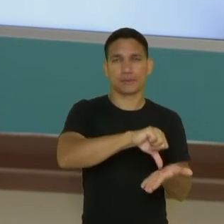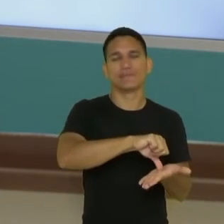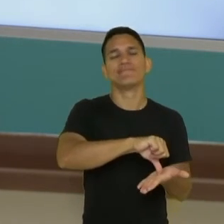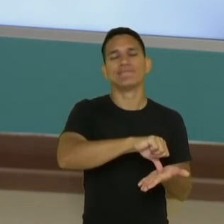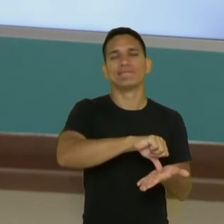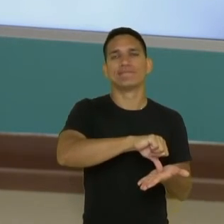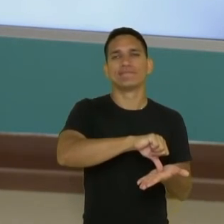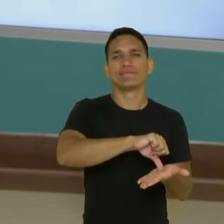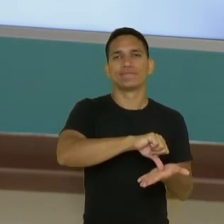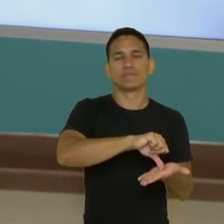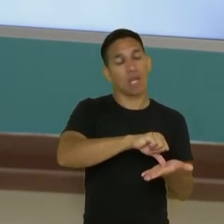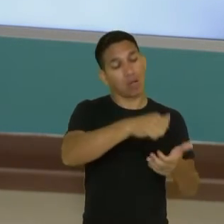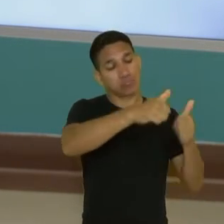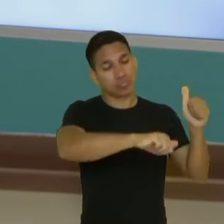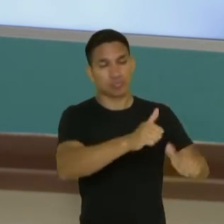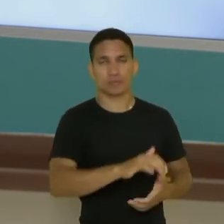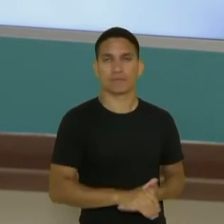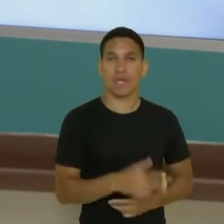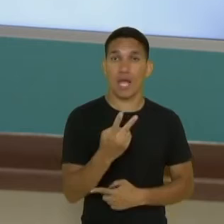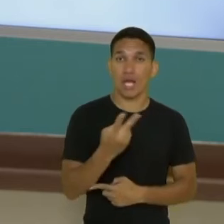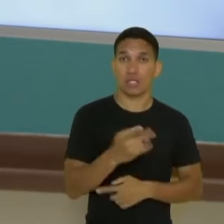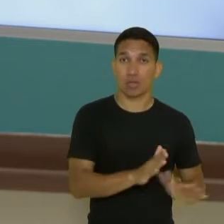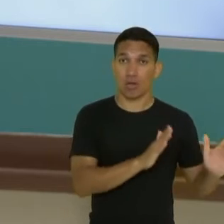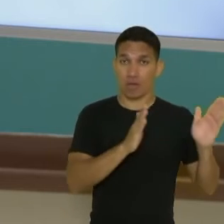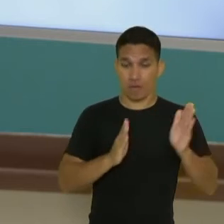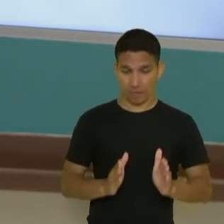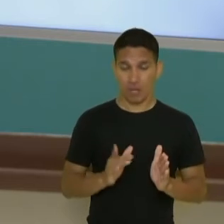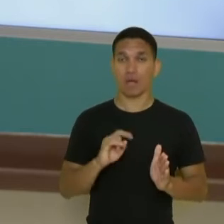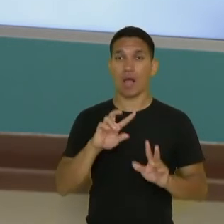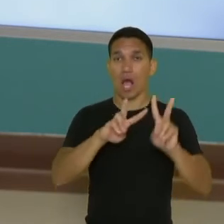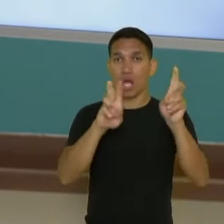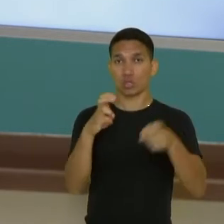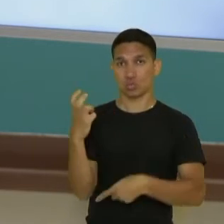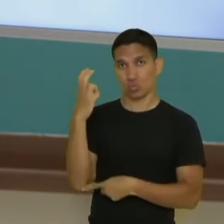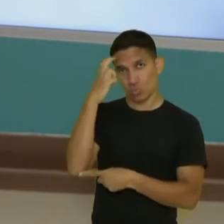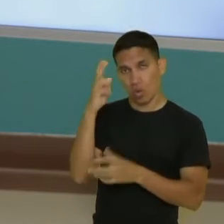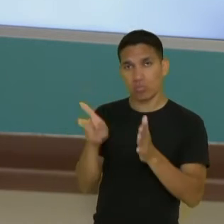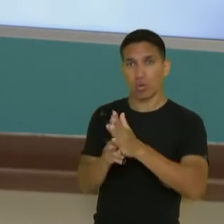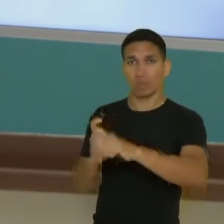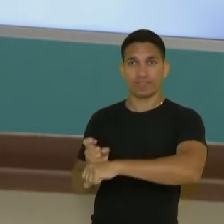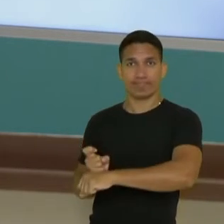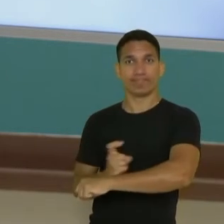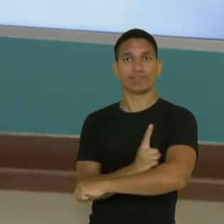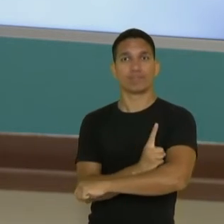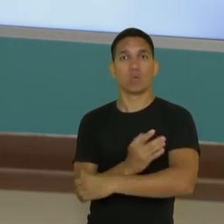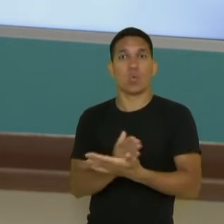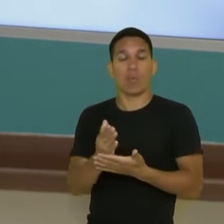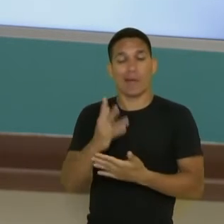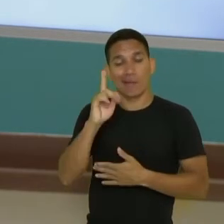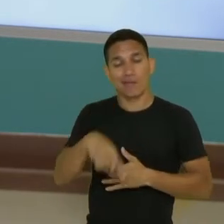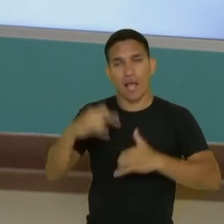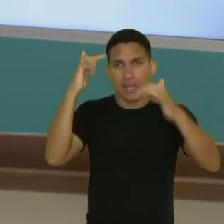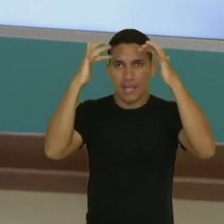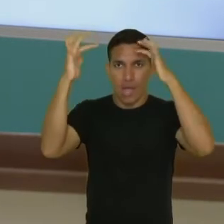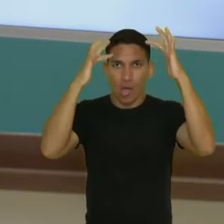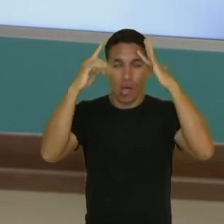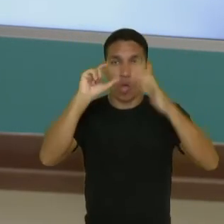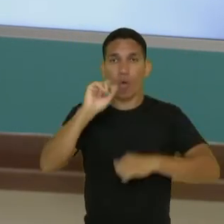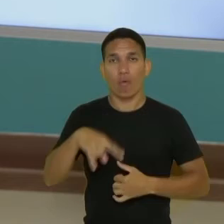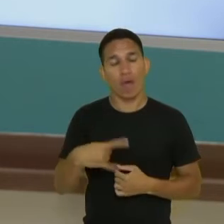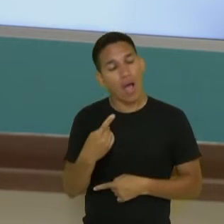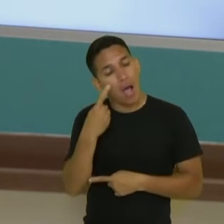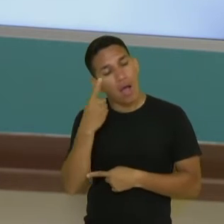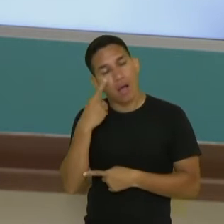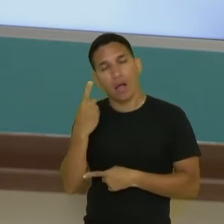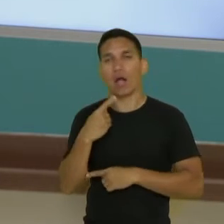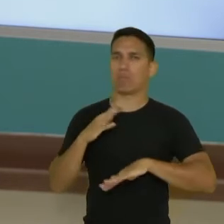E a segunda fase de reflexão sobre a cultura assinala o caráter evolucionista das teorias, que previam a evolução